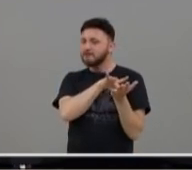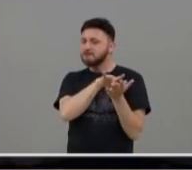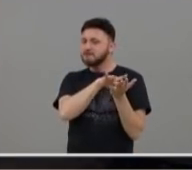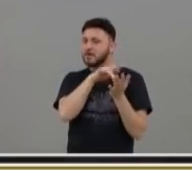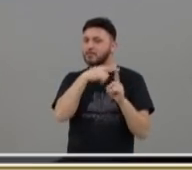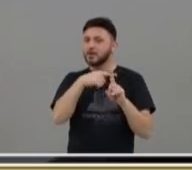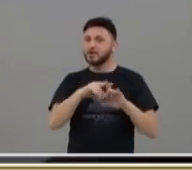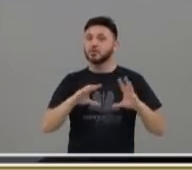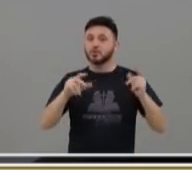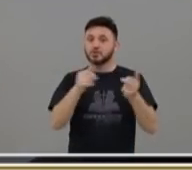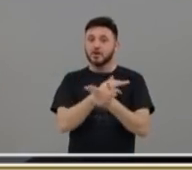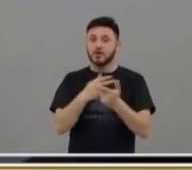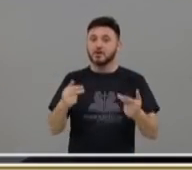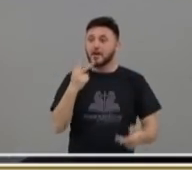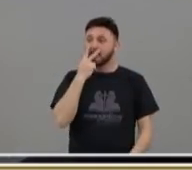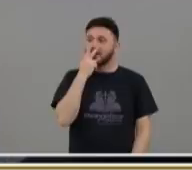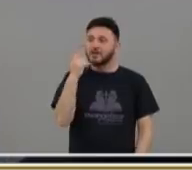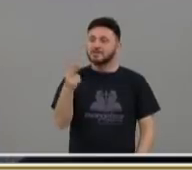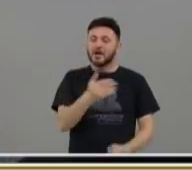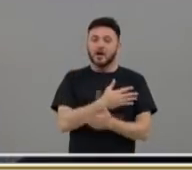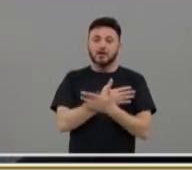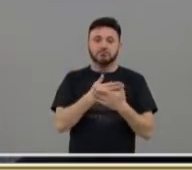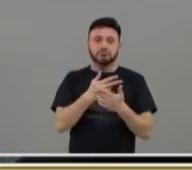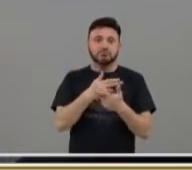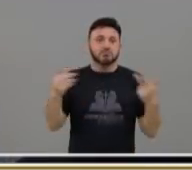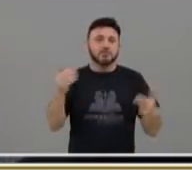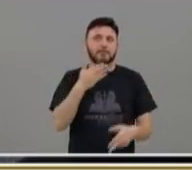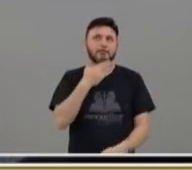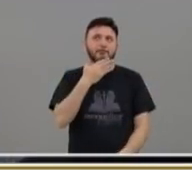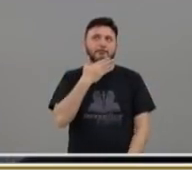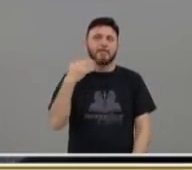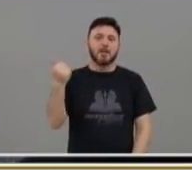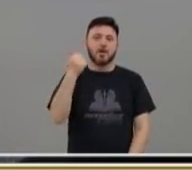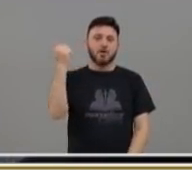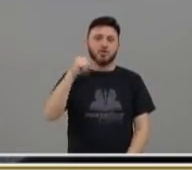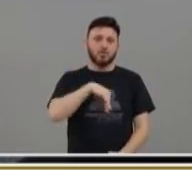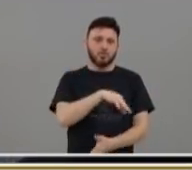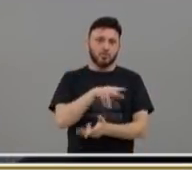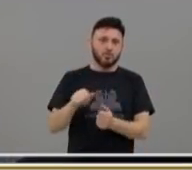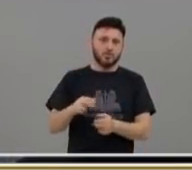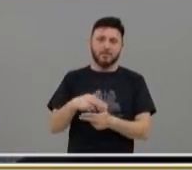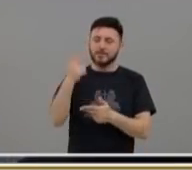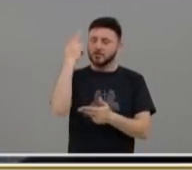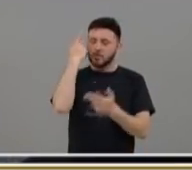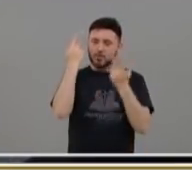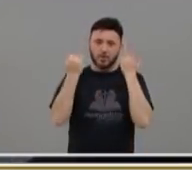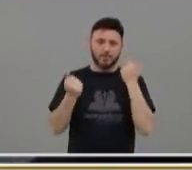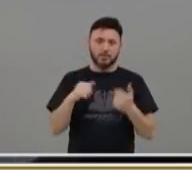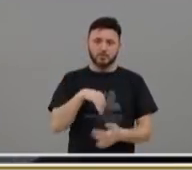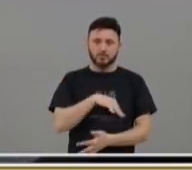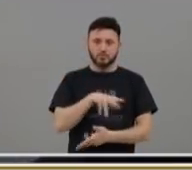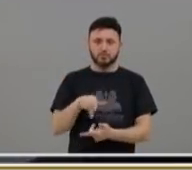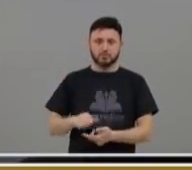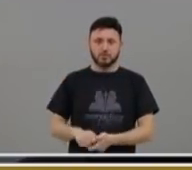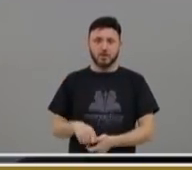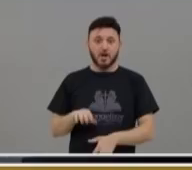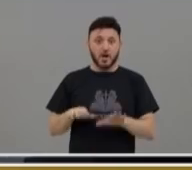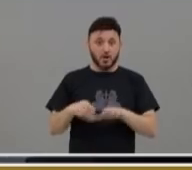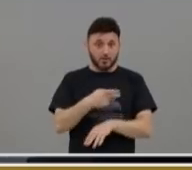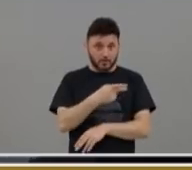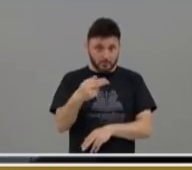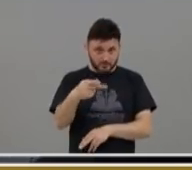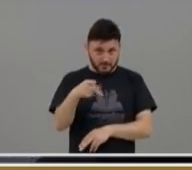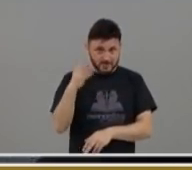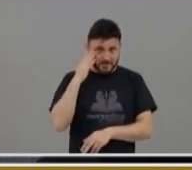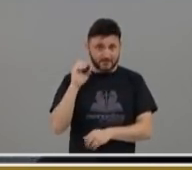tudo pareça como a coisa mais normal do mundo. Mais normal do mundo. Tem alguma coisa que você sabe fazer muito bem na sua